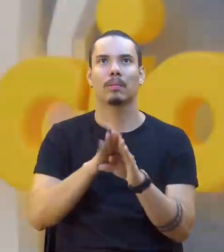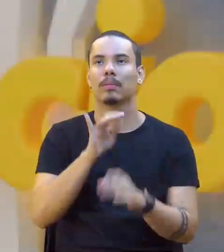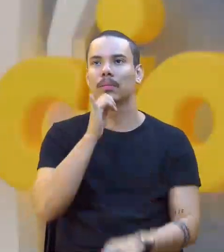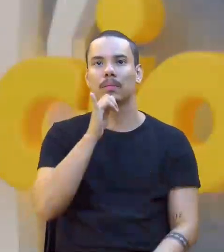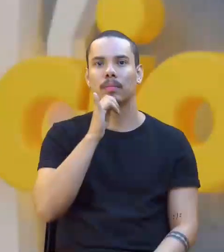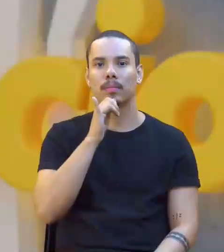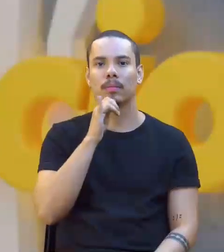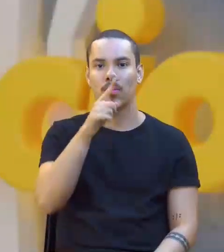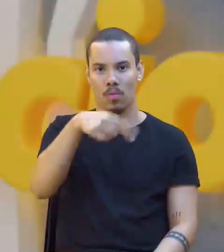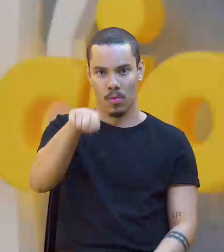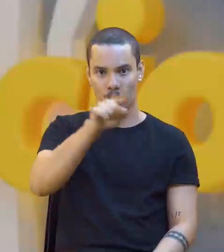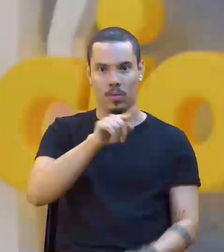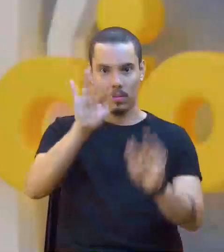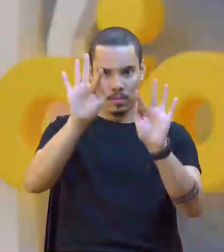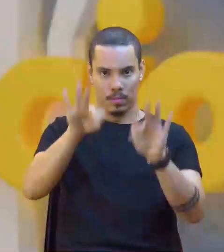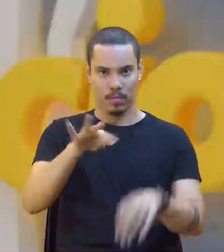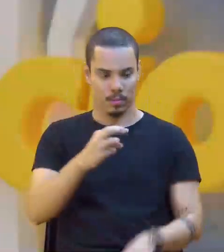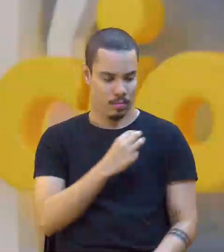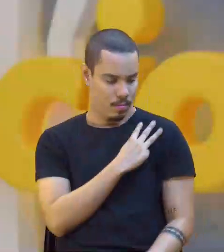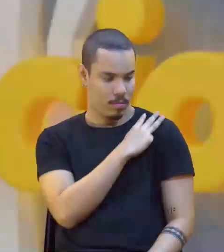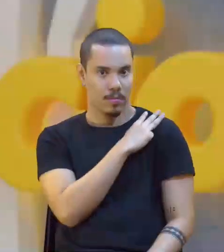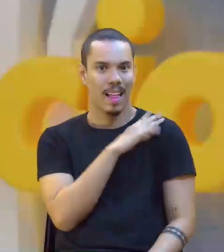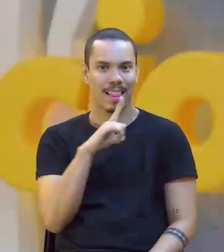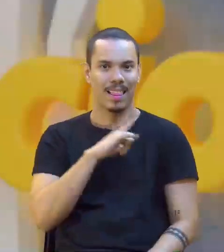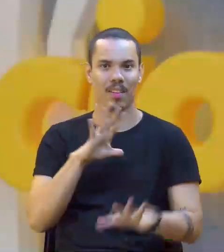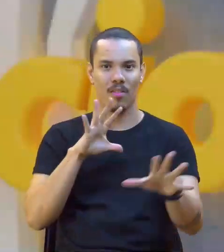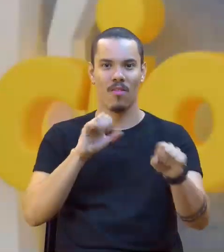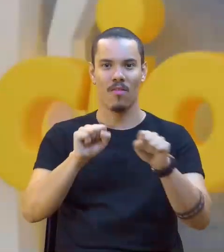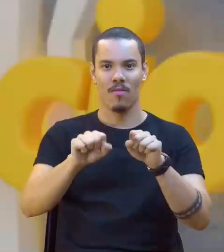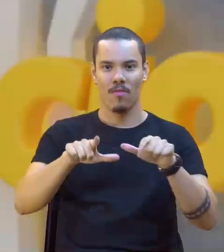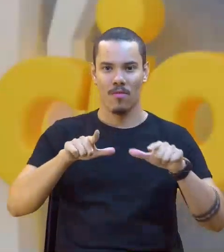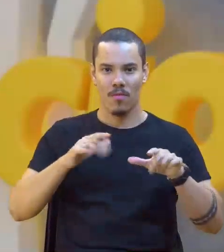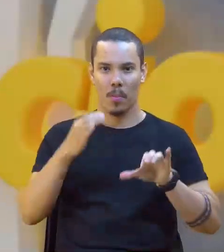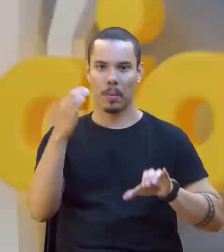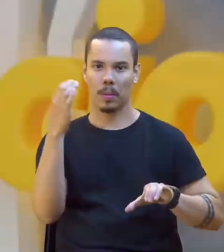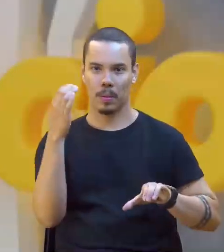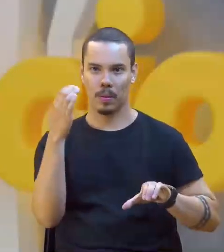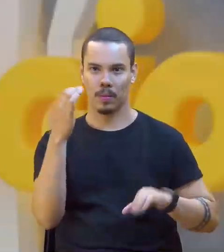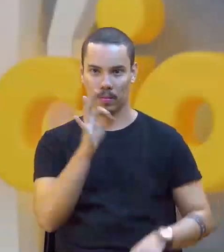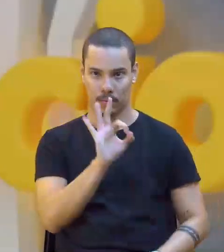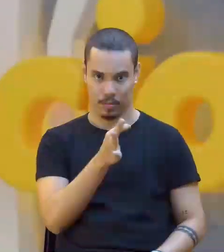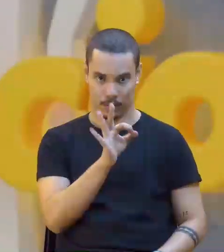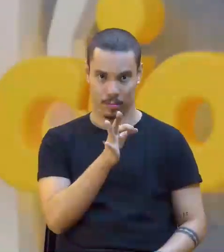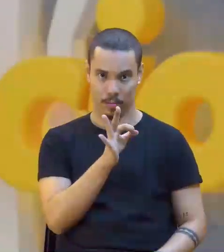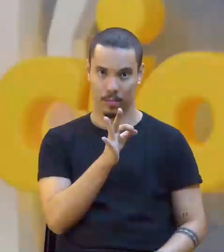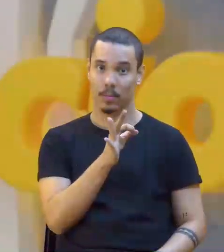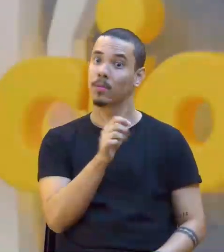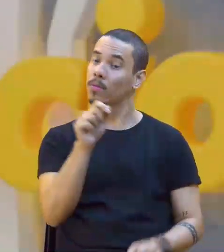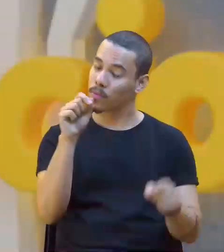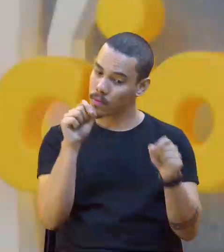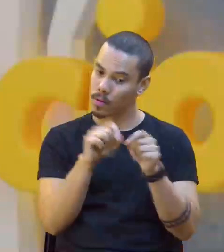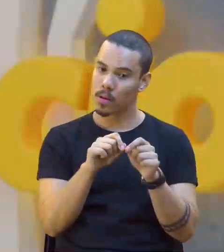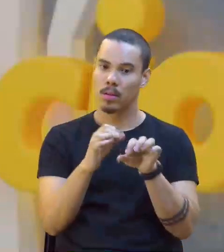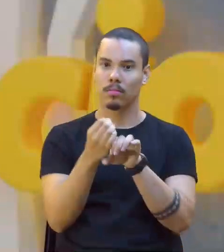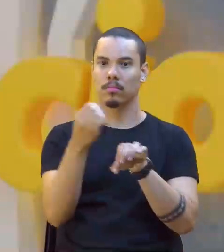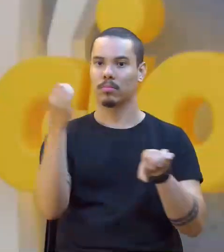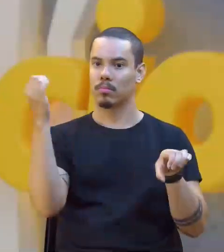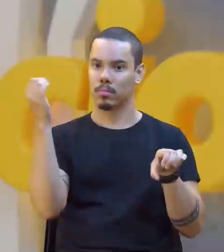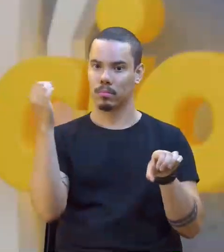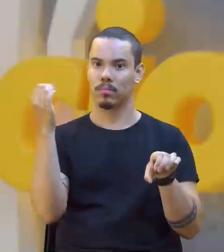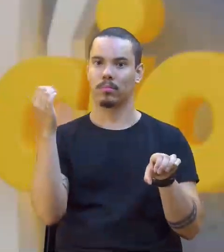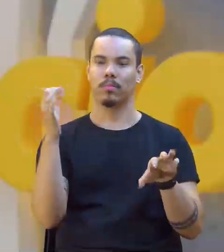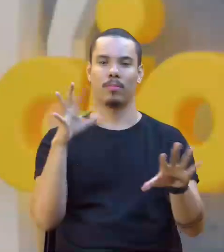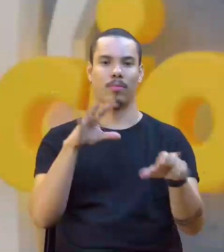vocês concluírem o ensino médio, não tem uma formatura? Não é para ter uma formatura? Façam a formatura.